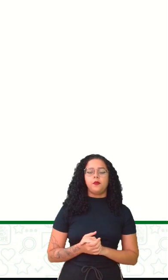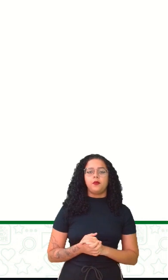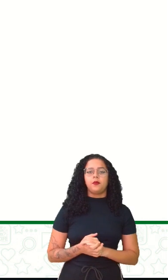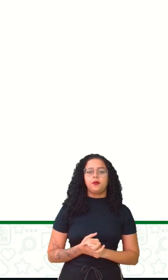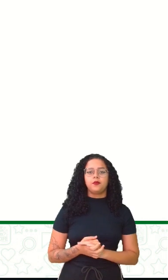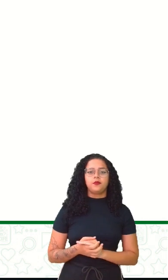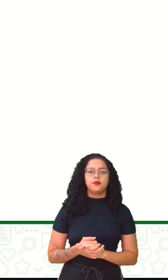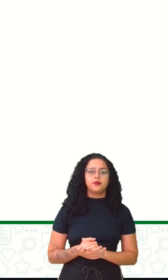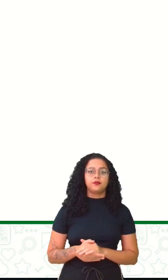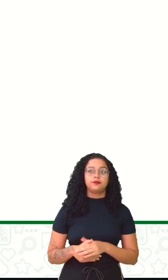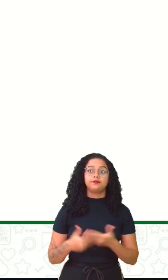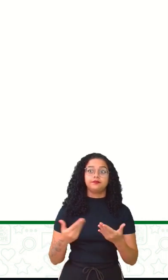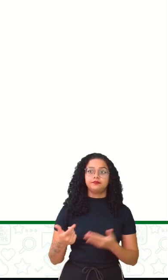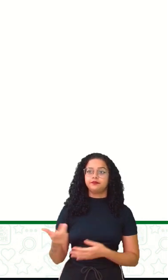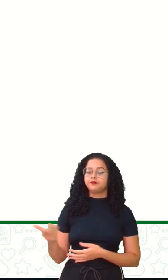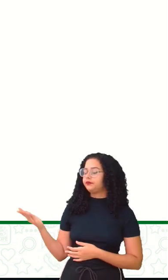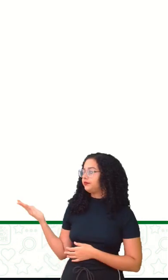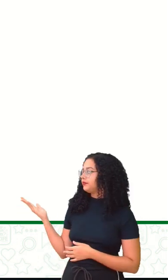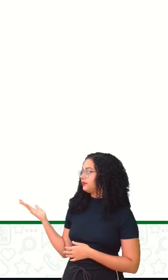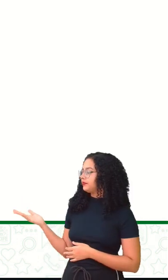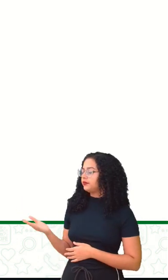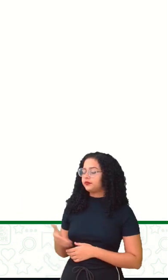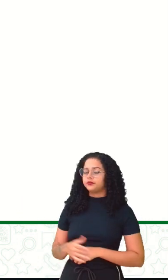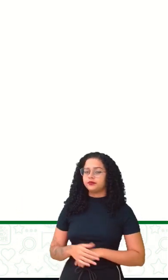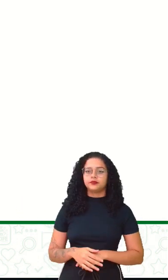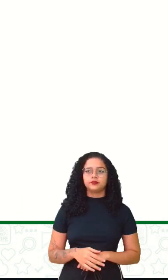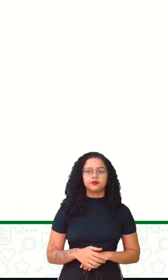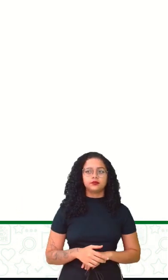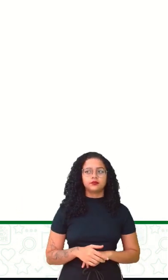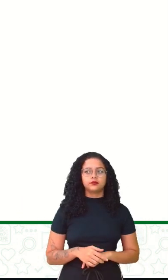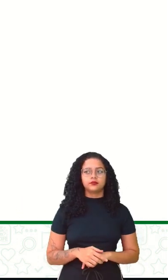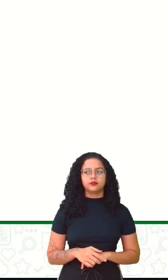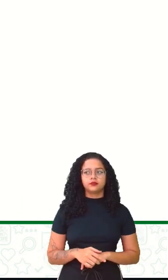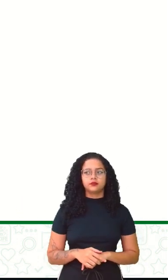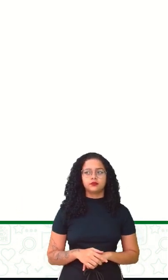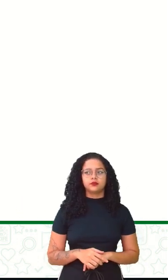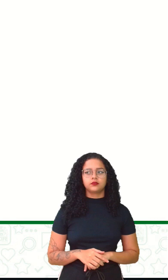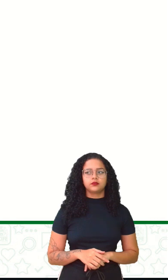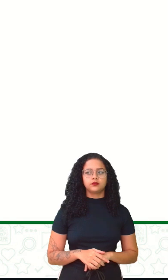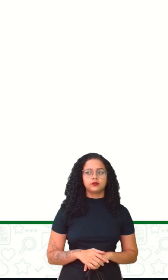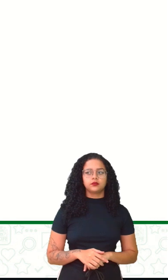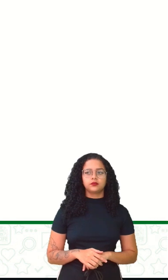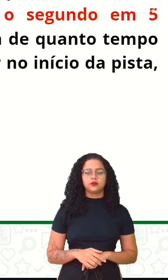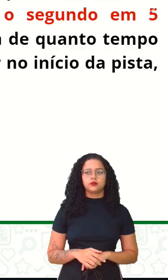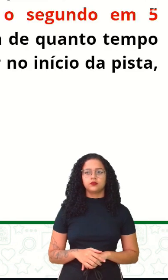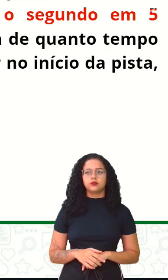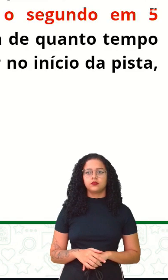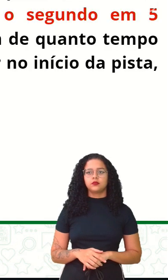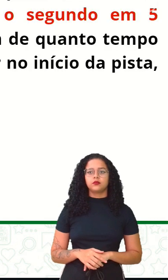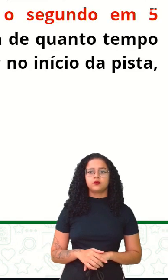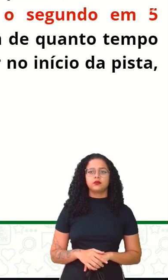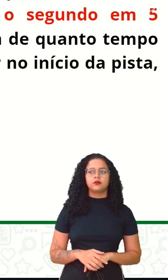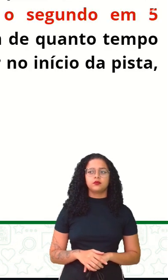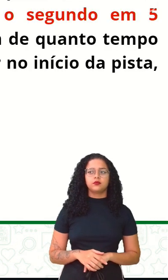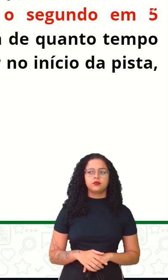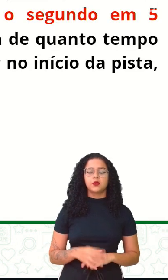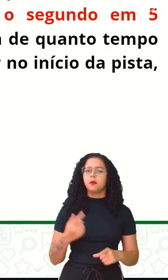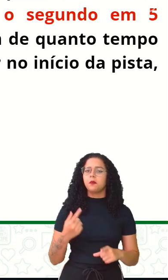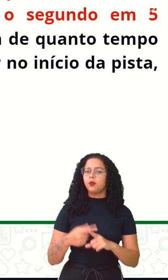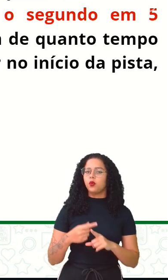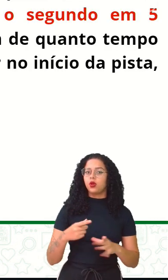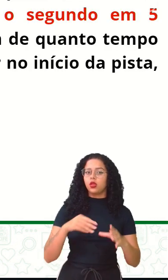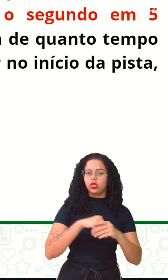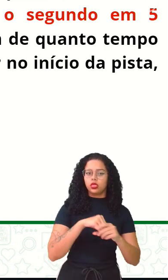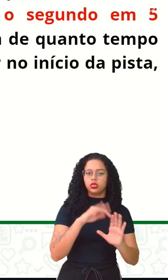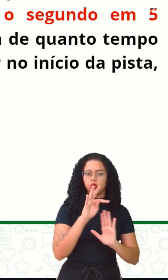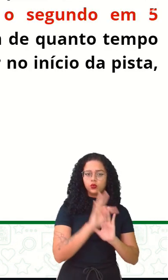Aí eu vou botar um ao lado do outro. Botar quem, Ricardinho? O número 4, o número 5 e o número 6. Esses porque no texto fala aqui